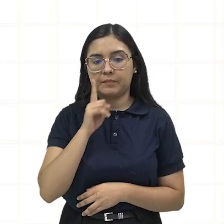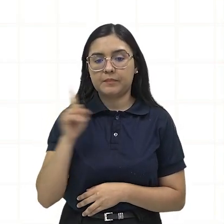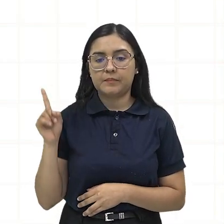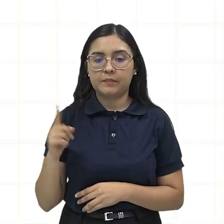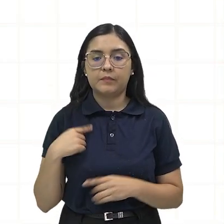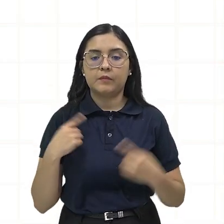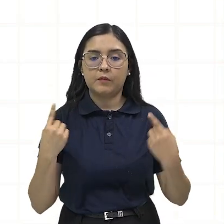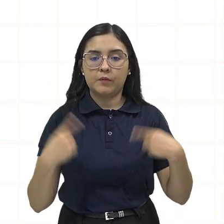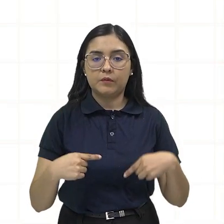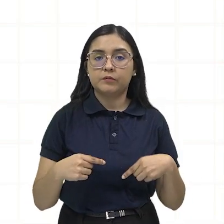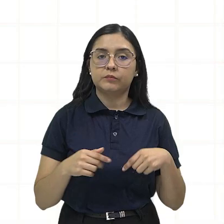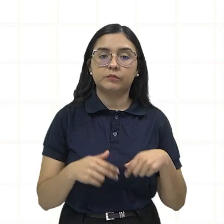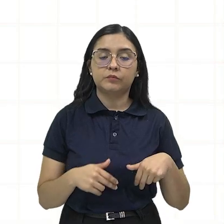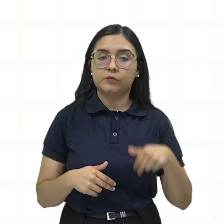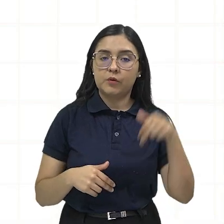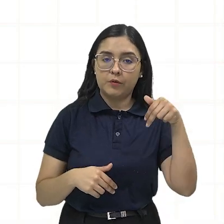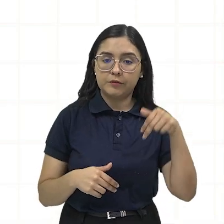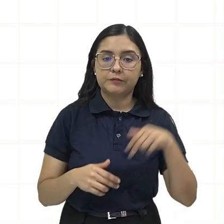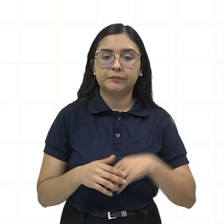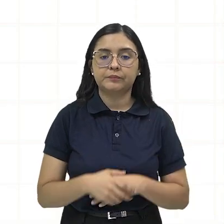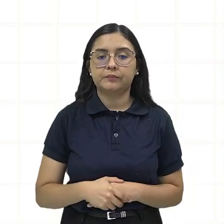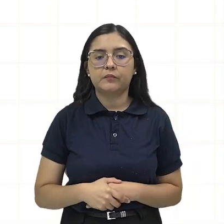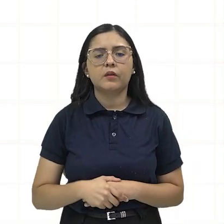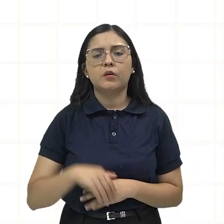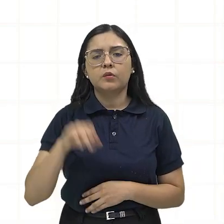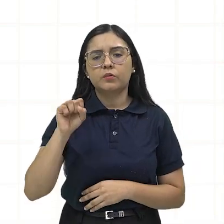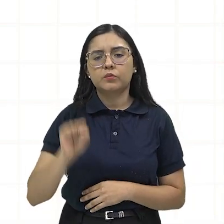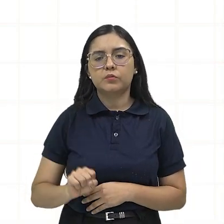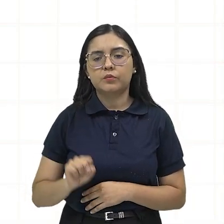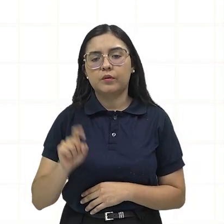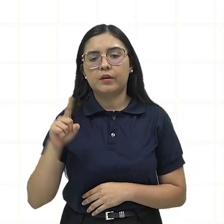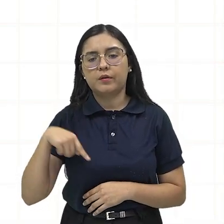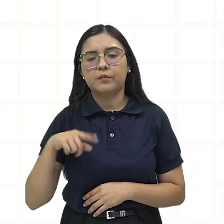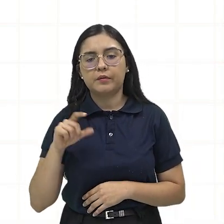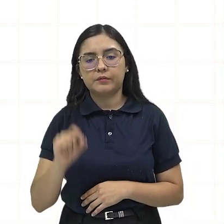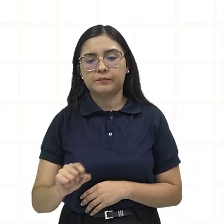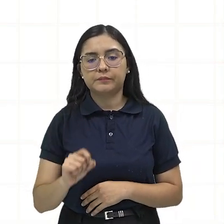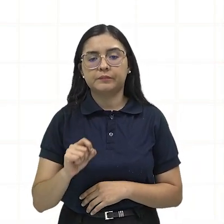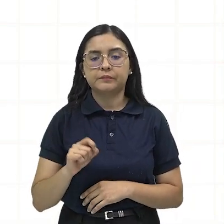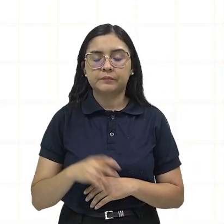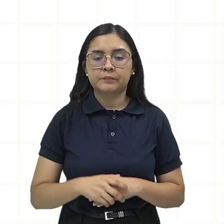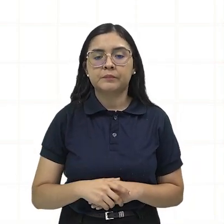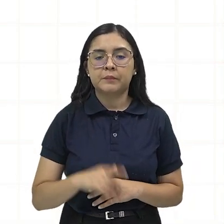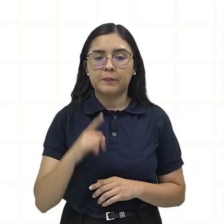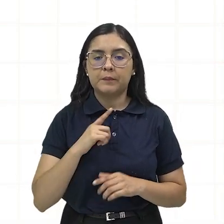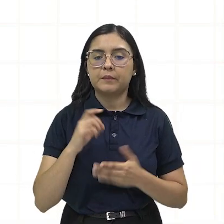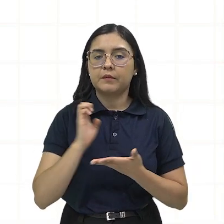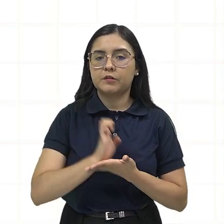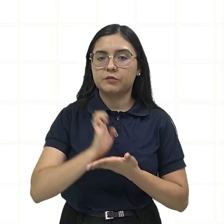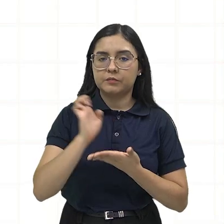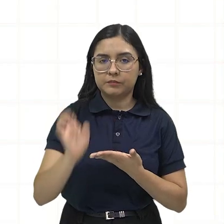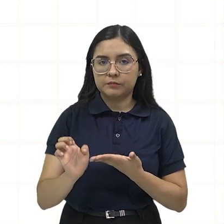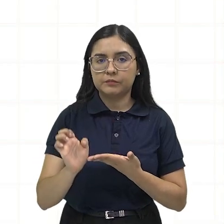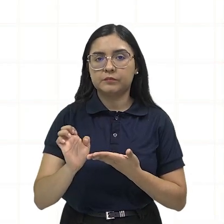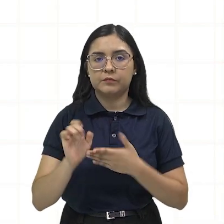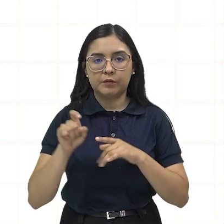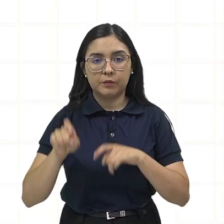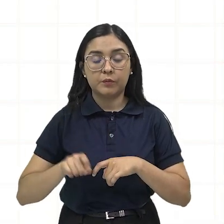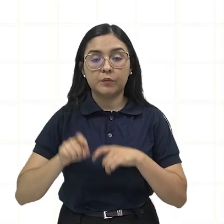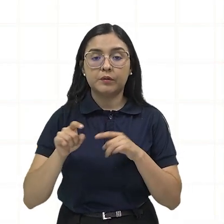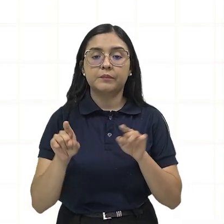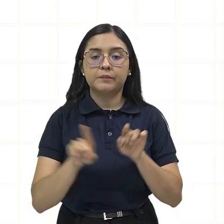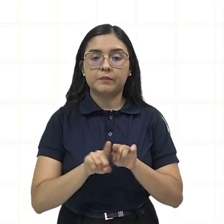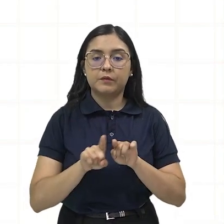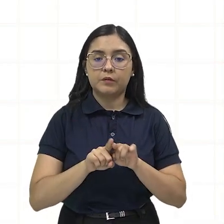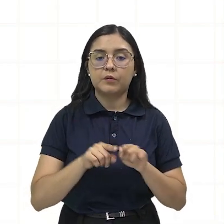contra estados do Norte, onde o Sul era basicamente ligado à exportação, ao plantation, e o